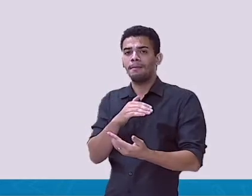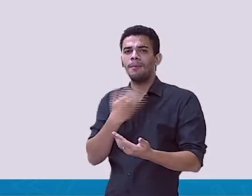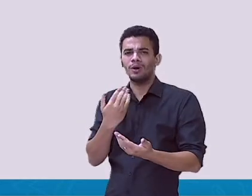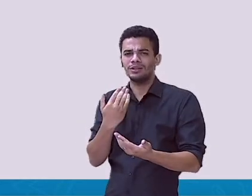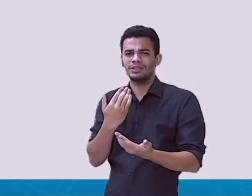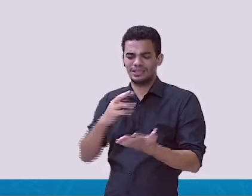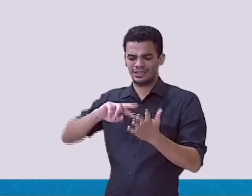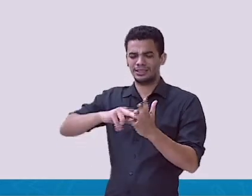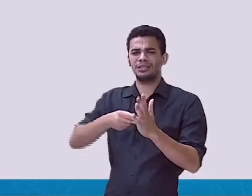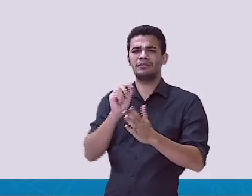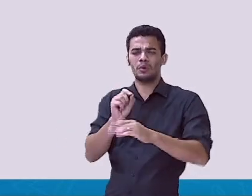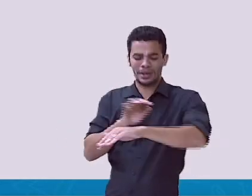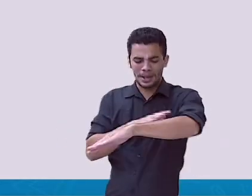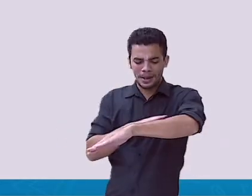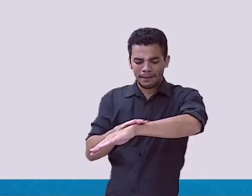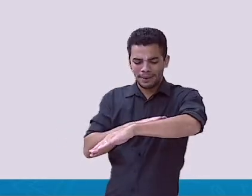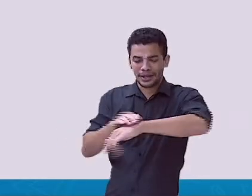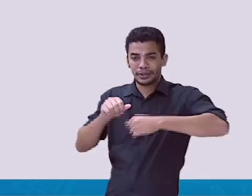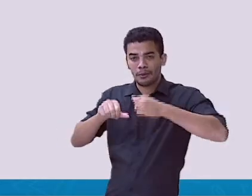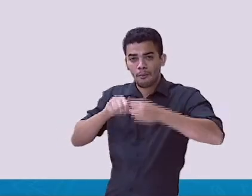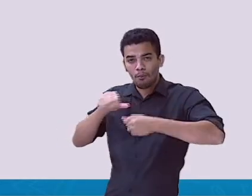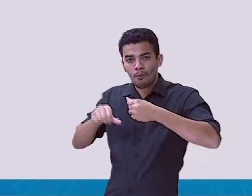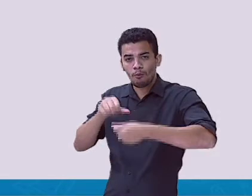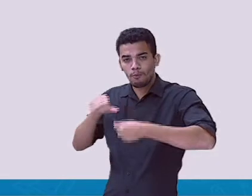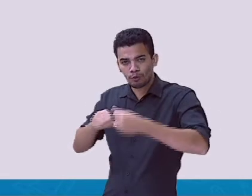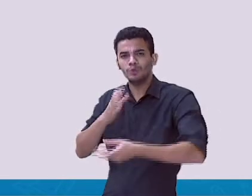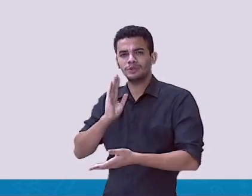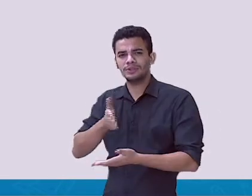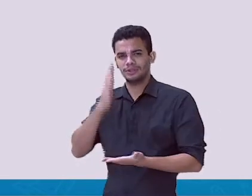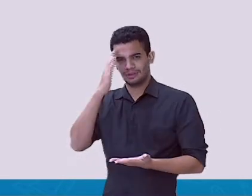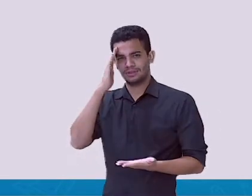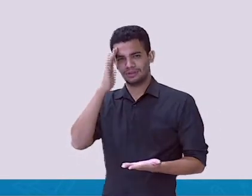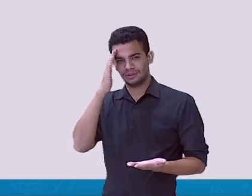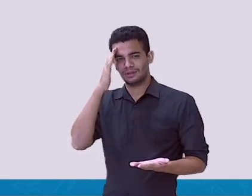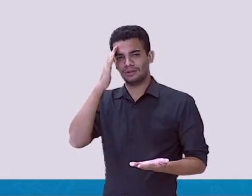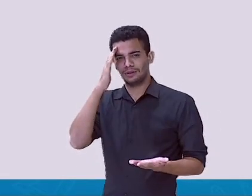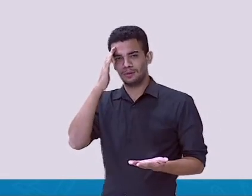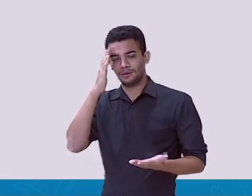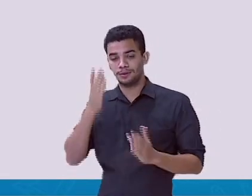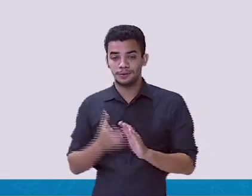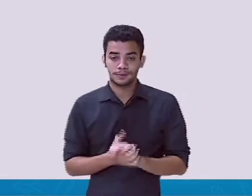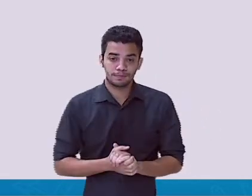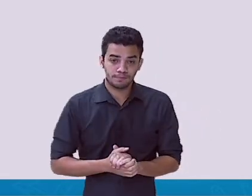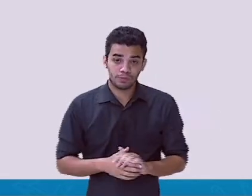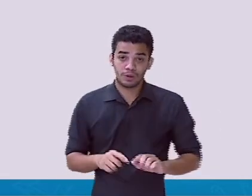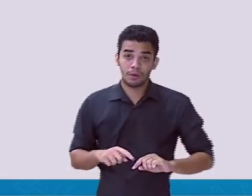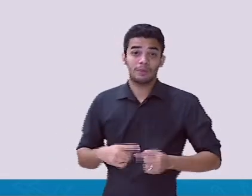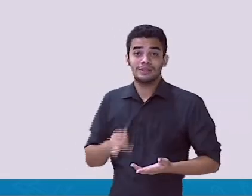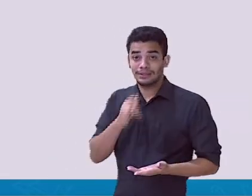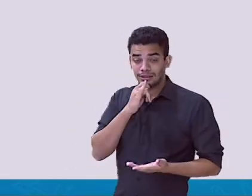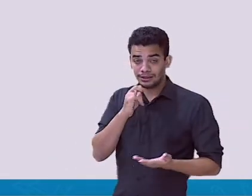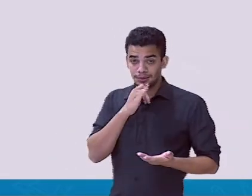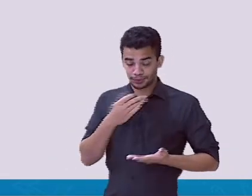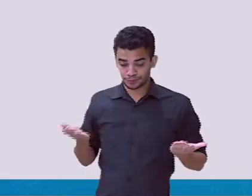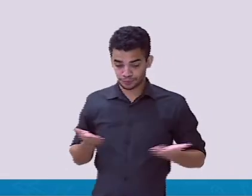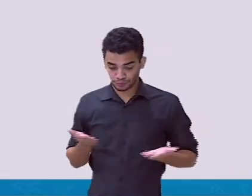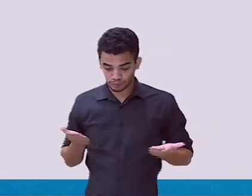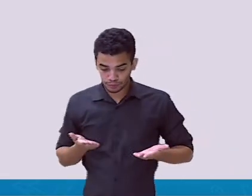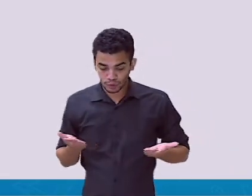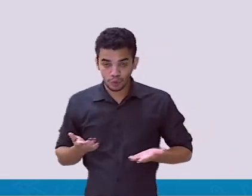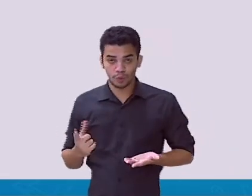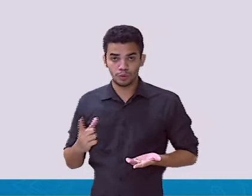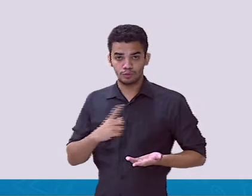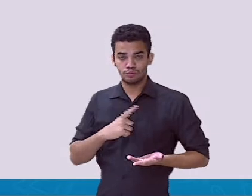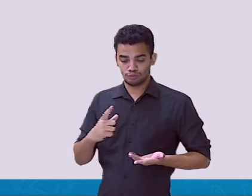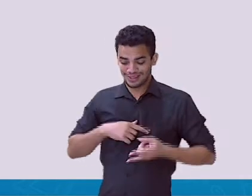sol um lençol, um colchão. É difícil muitas vezes hoje porque as camas são mais pesadas, mas antigamente